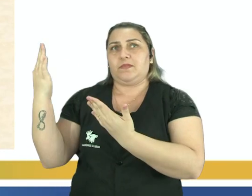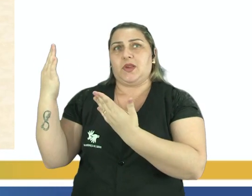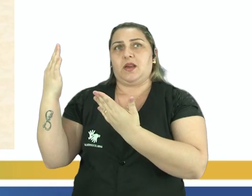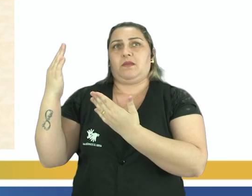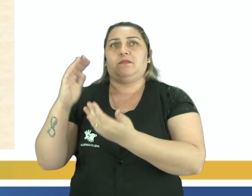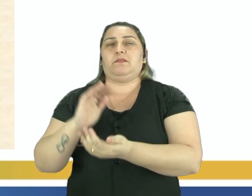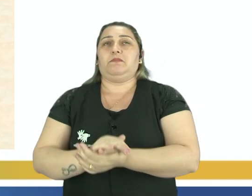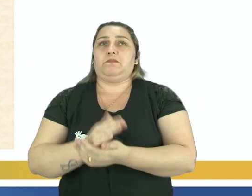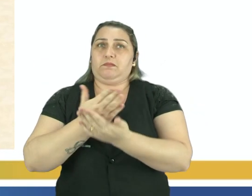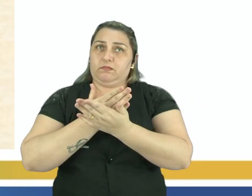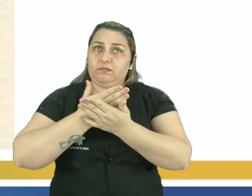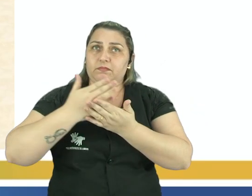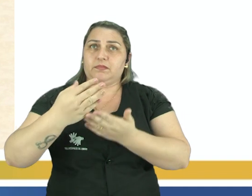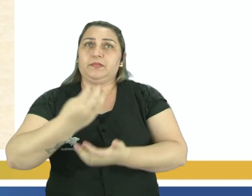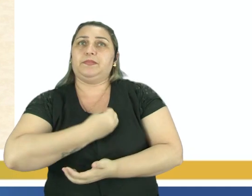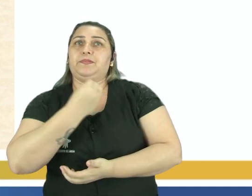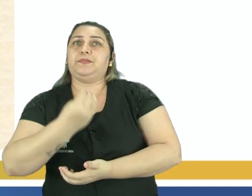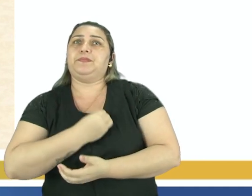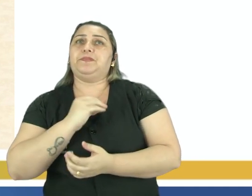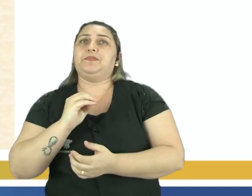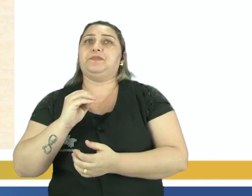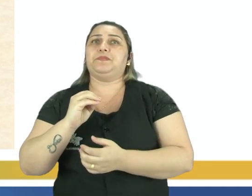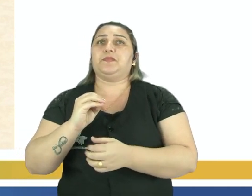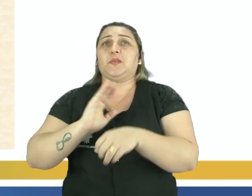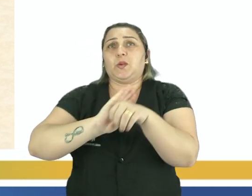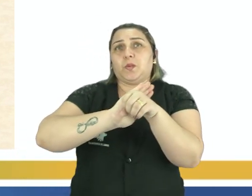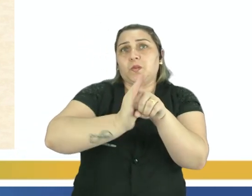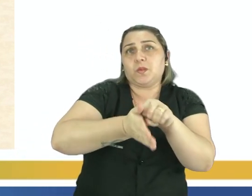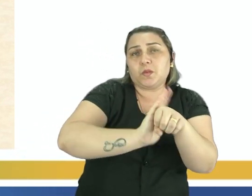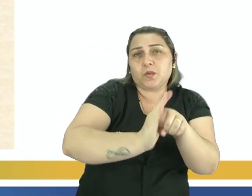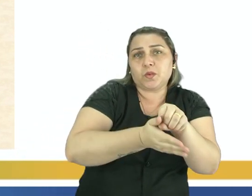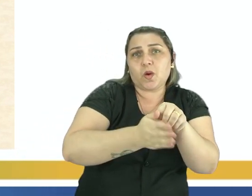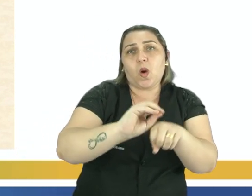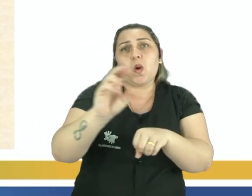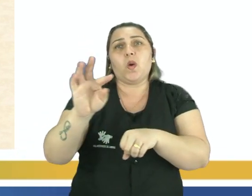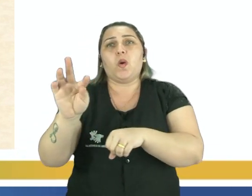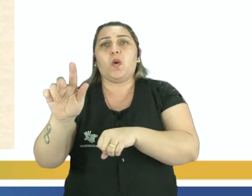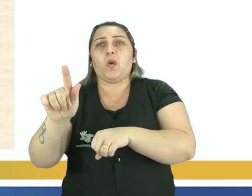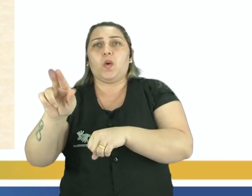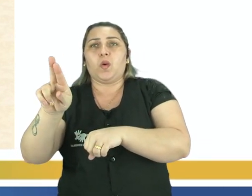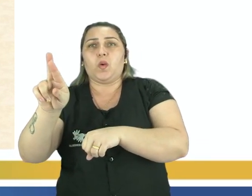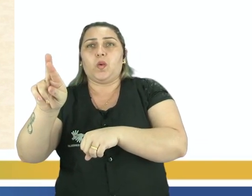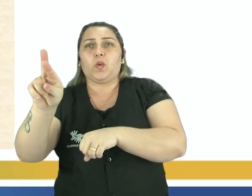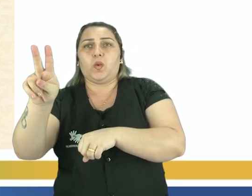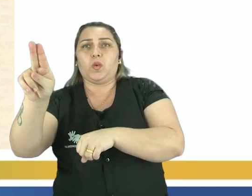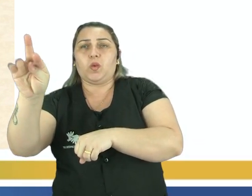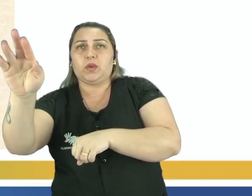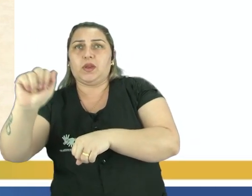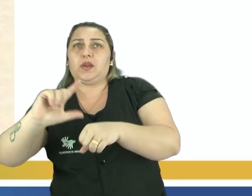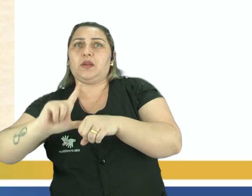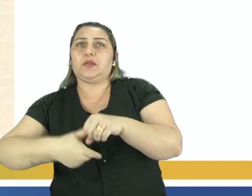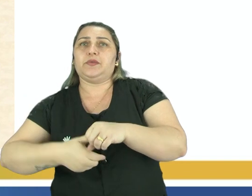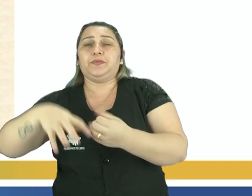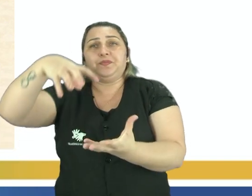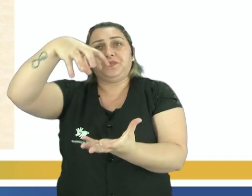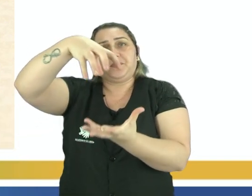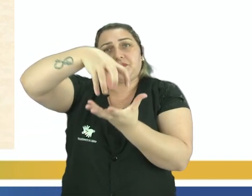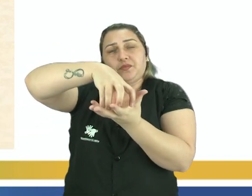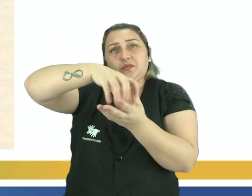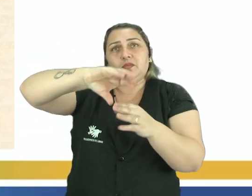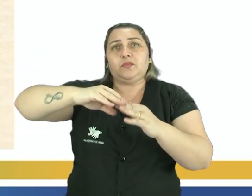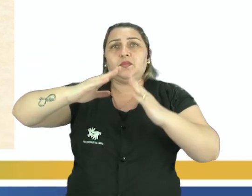Então, pessoal, de início, eles viviam em grutas, né, ou cavernas. Mais tarde, eles passaram a viver em cabanas ou